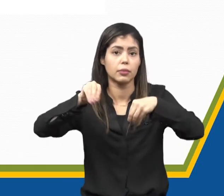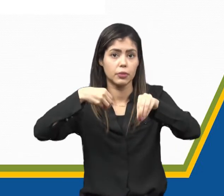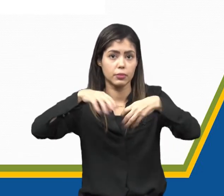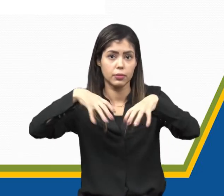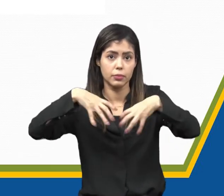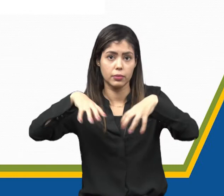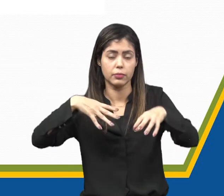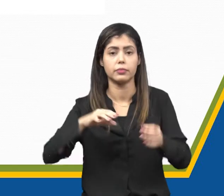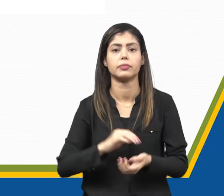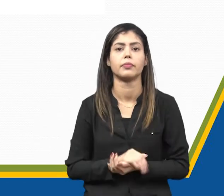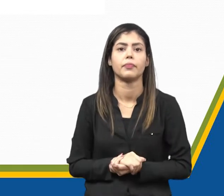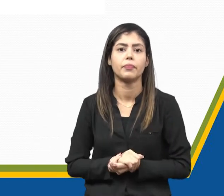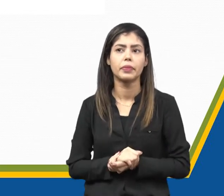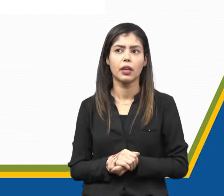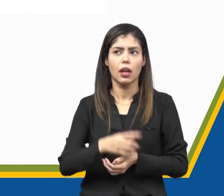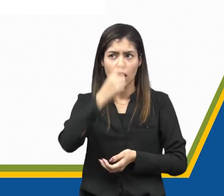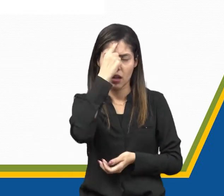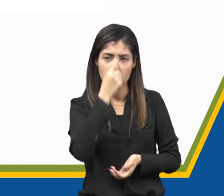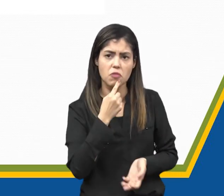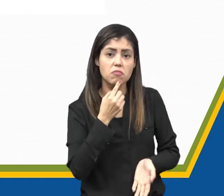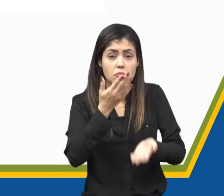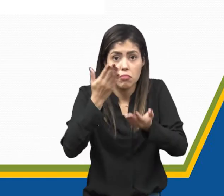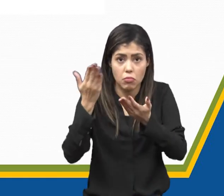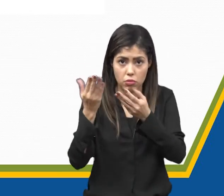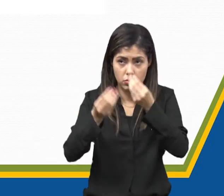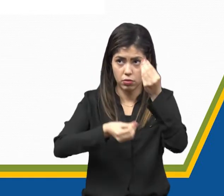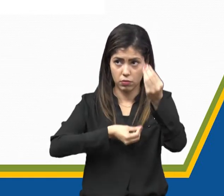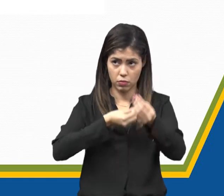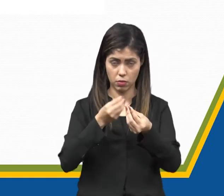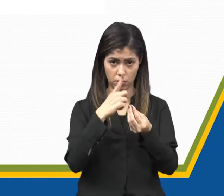A imagem nos mostra bem como é que tem